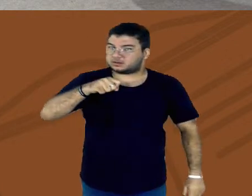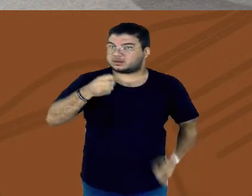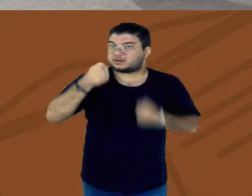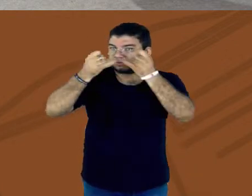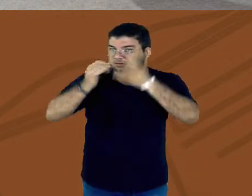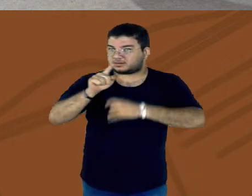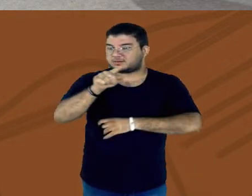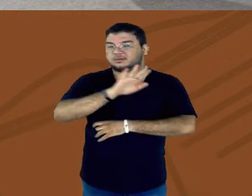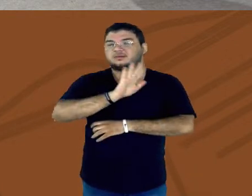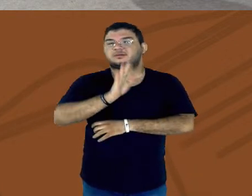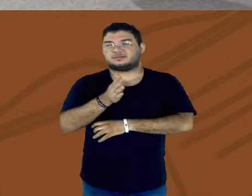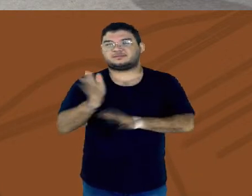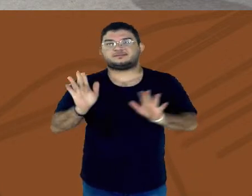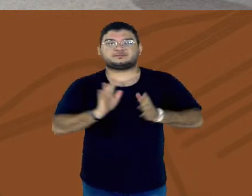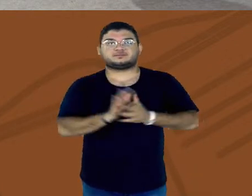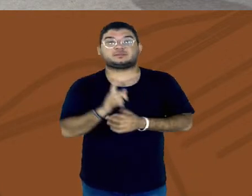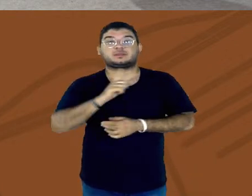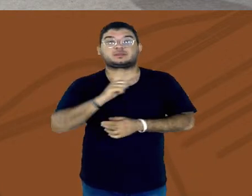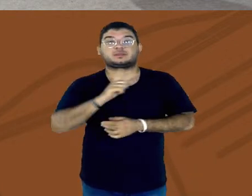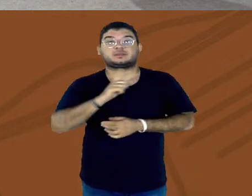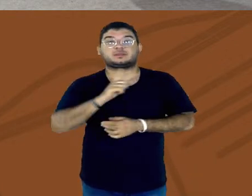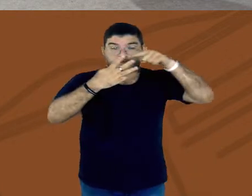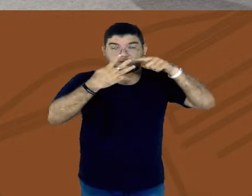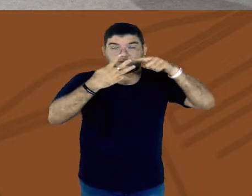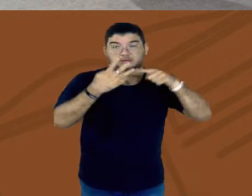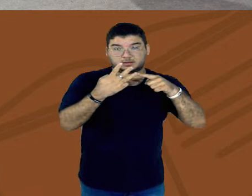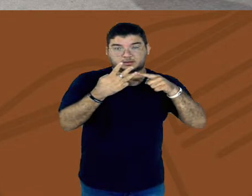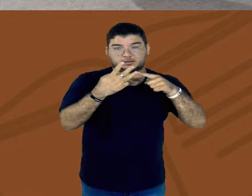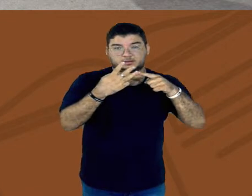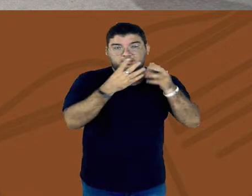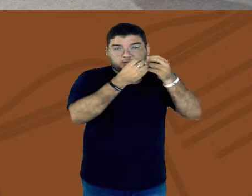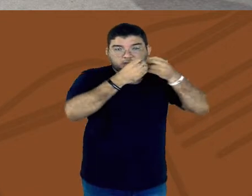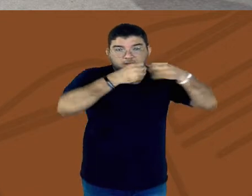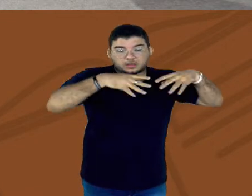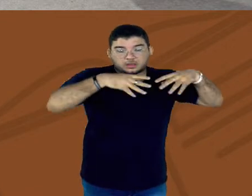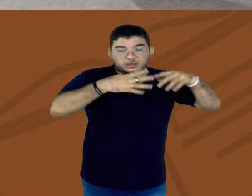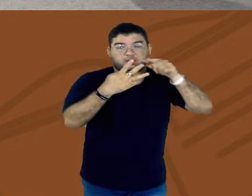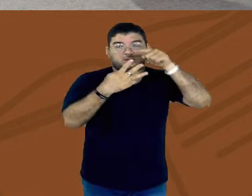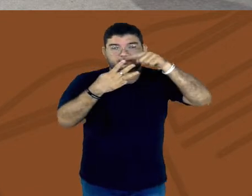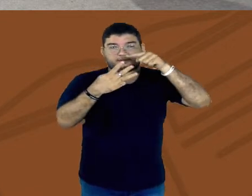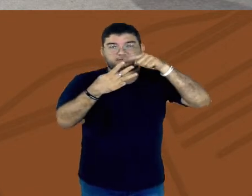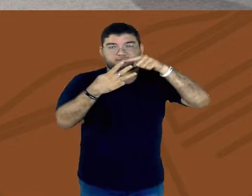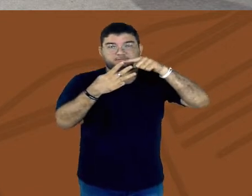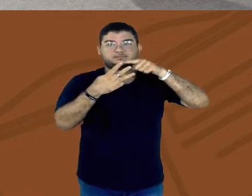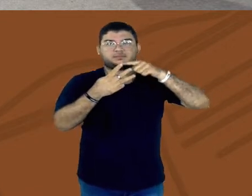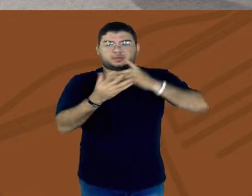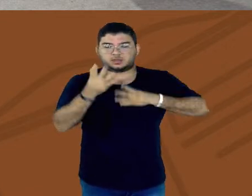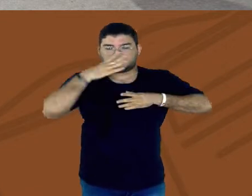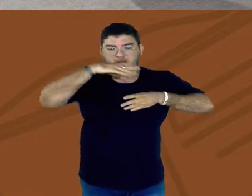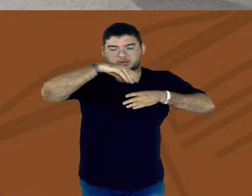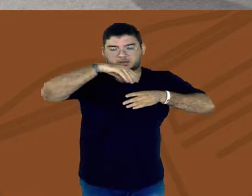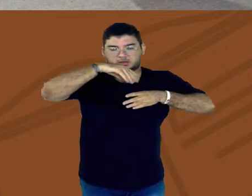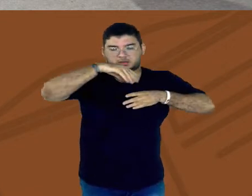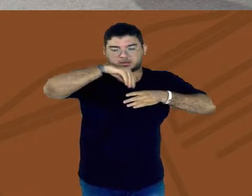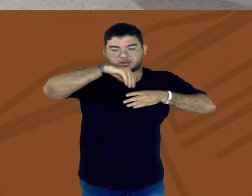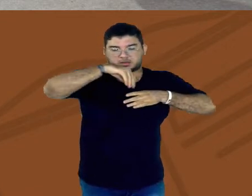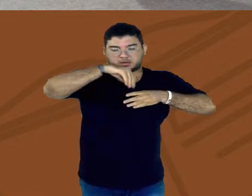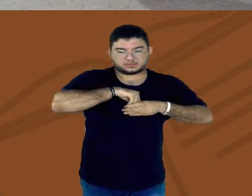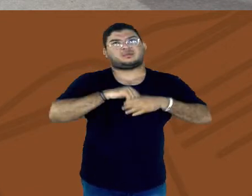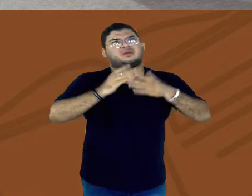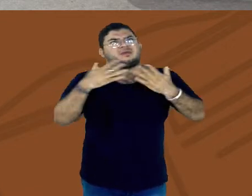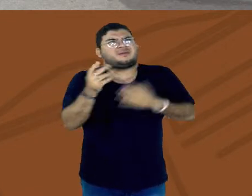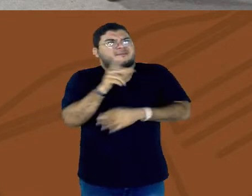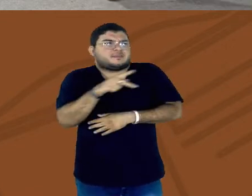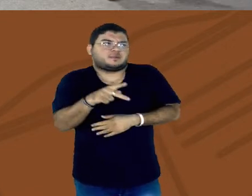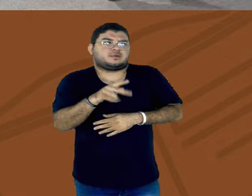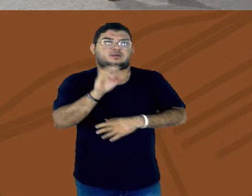para vocês. Existem basicamente 3 tipos de glândulas. Existem glândulas endócrinas. Professor,